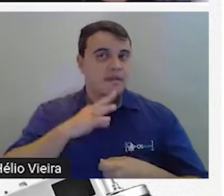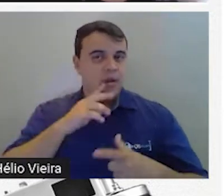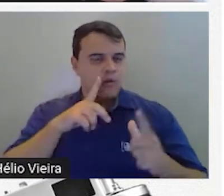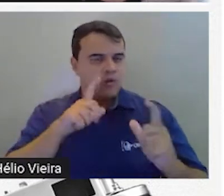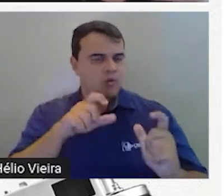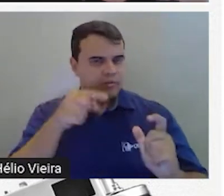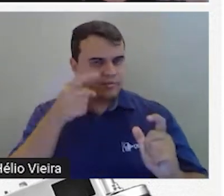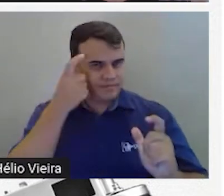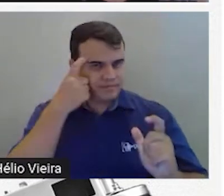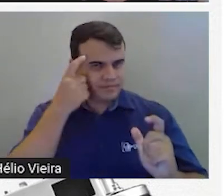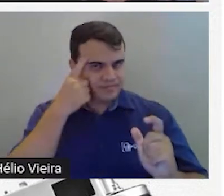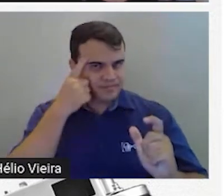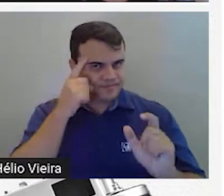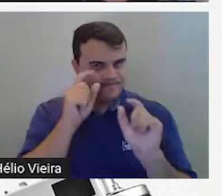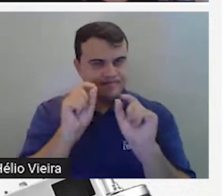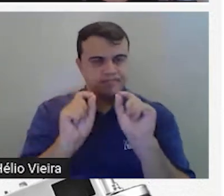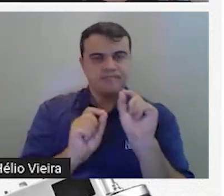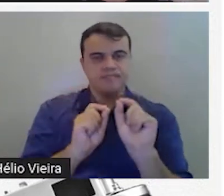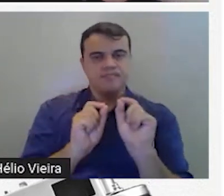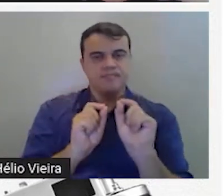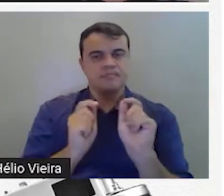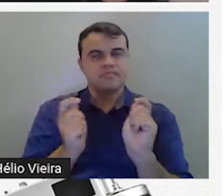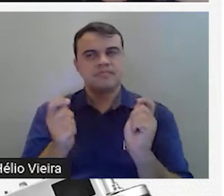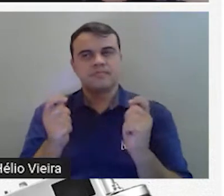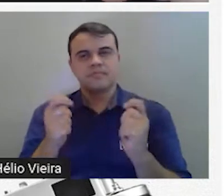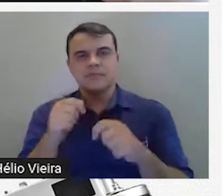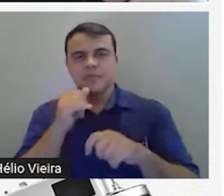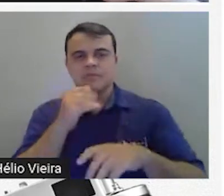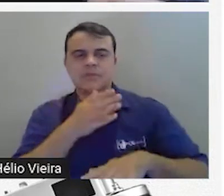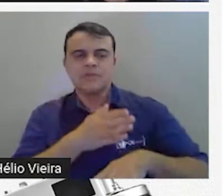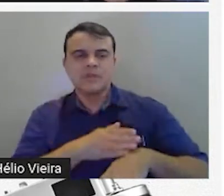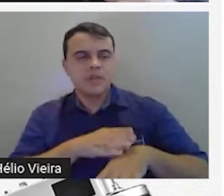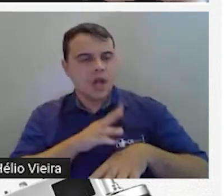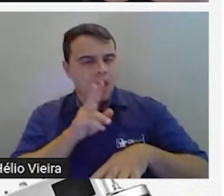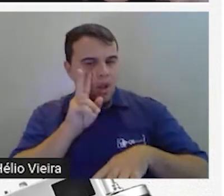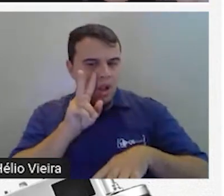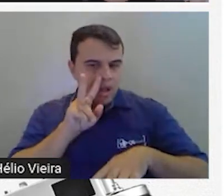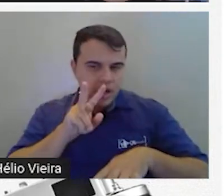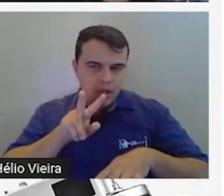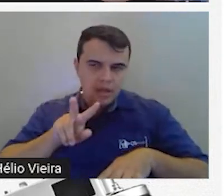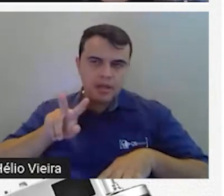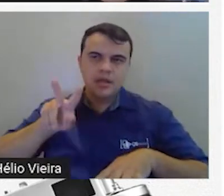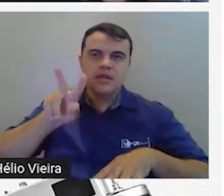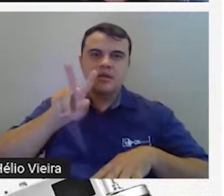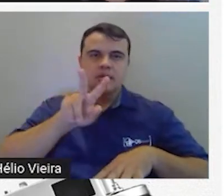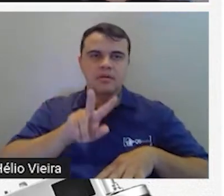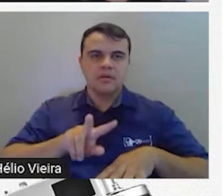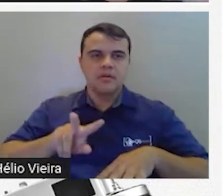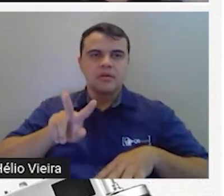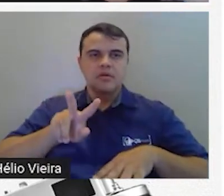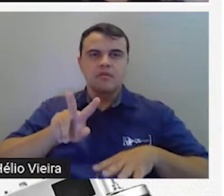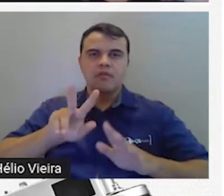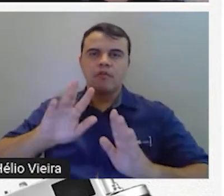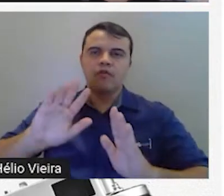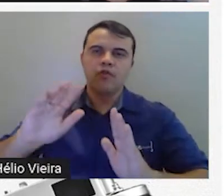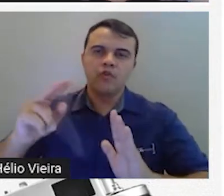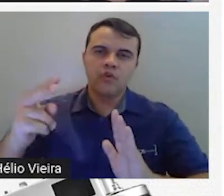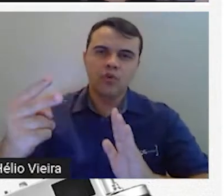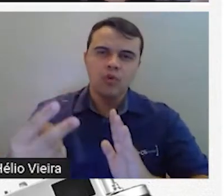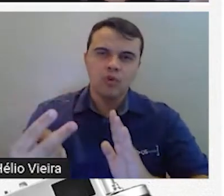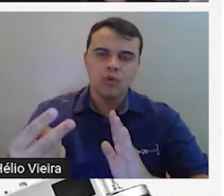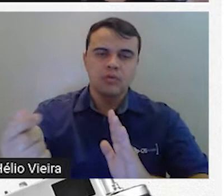pode exercitar o nosso olhar para o fundo da